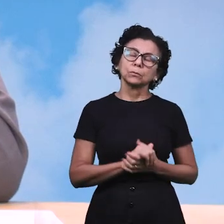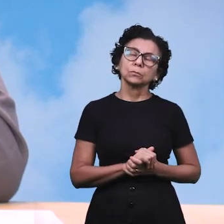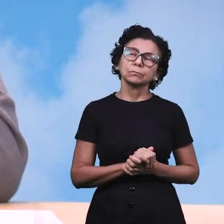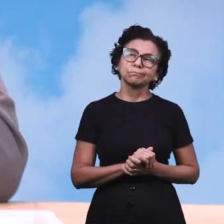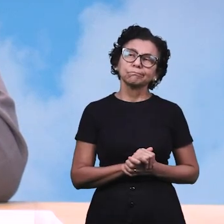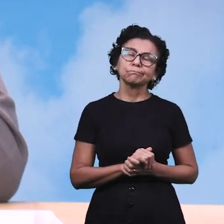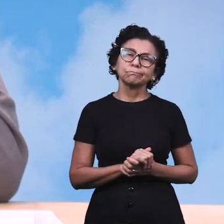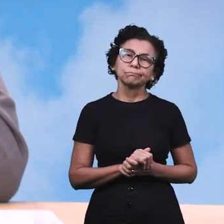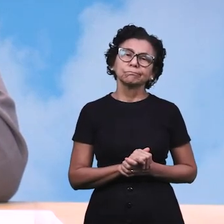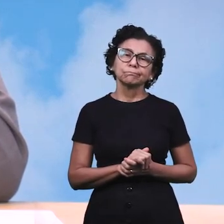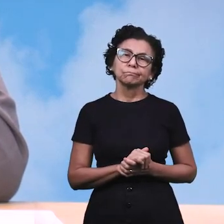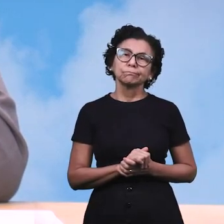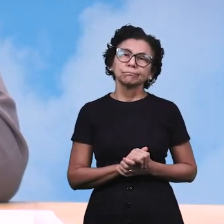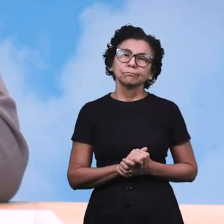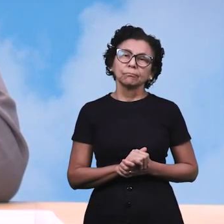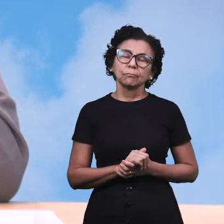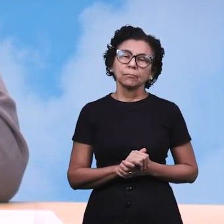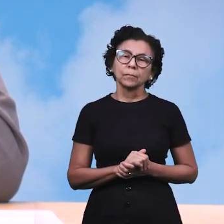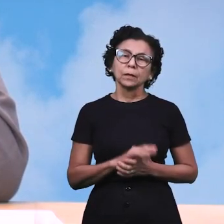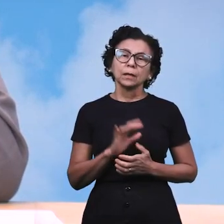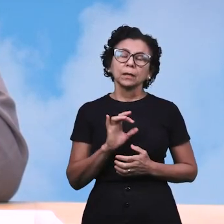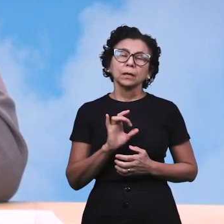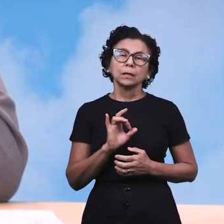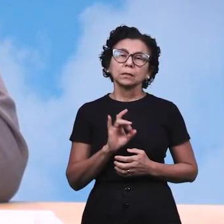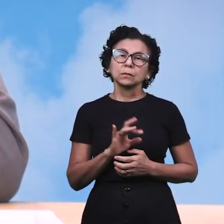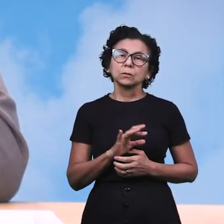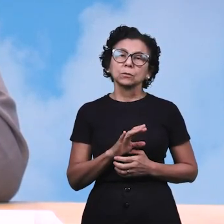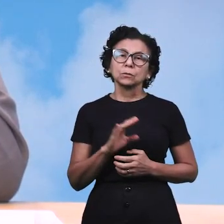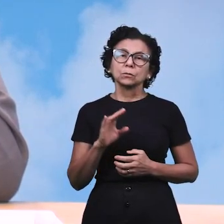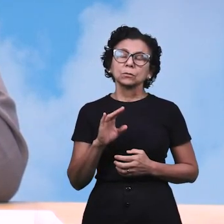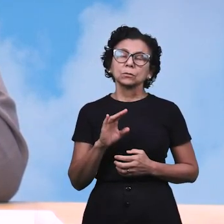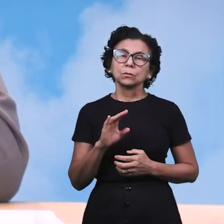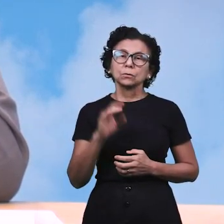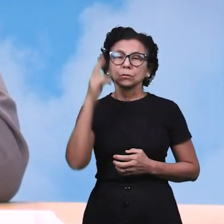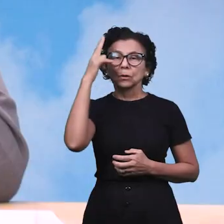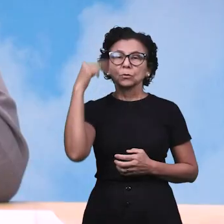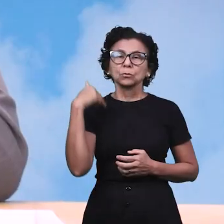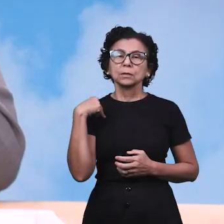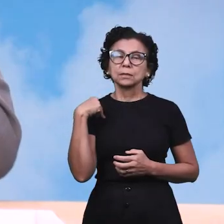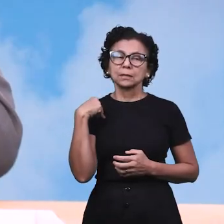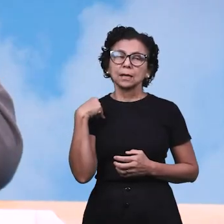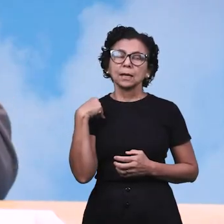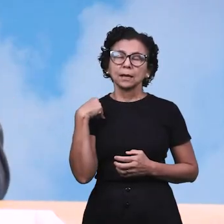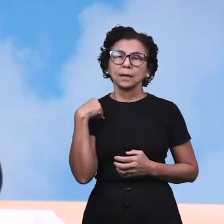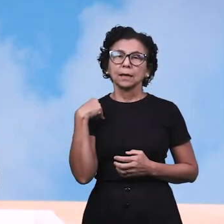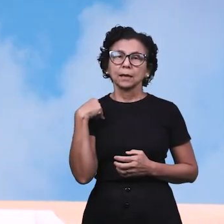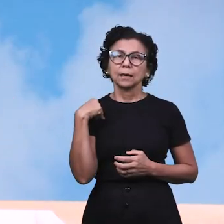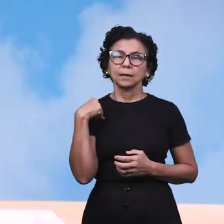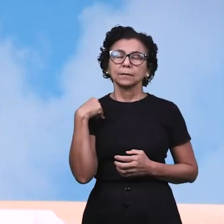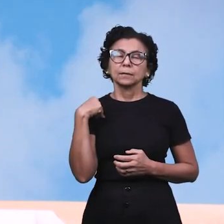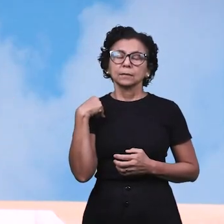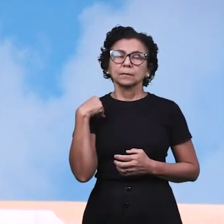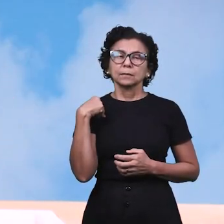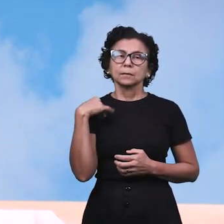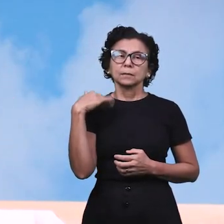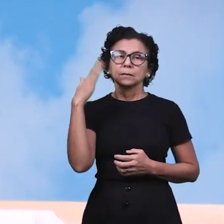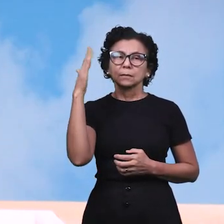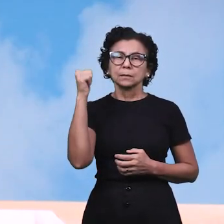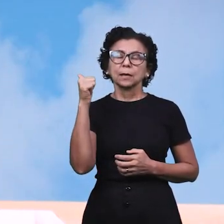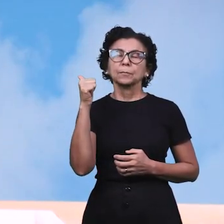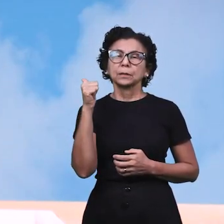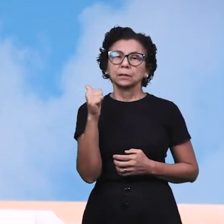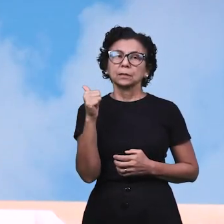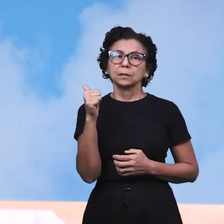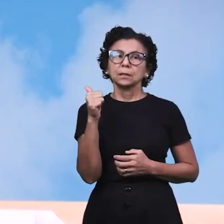tinha a profecia para entregar para Faraó. O que seria, o que ia